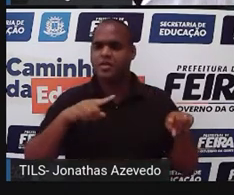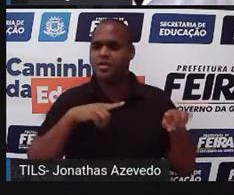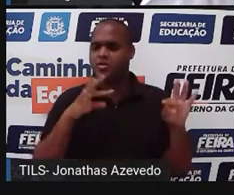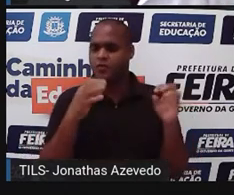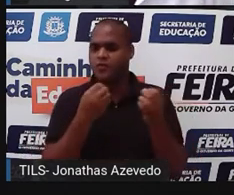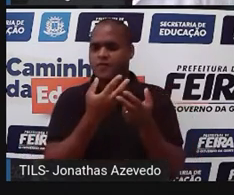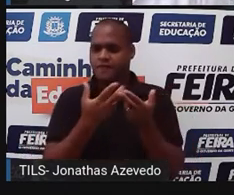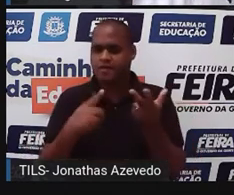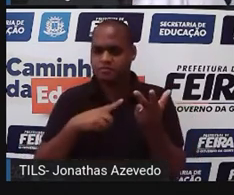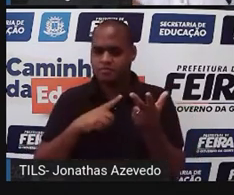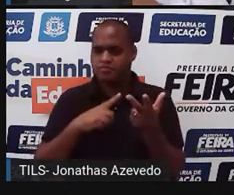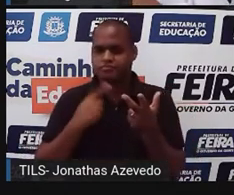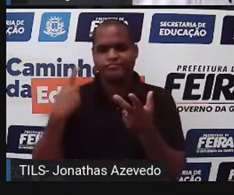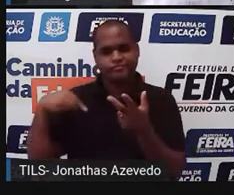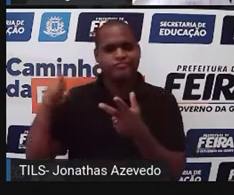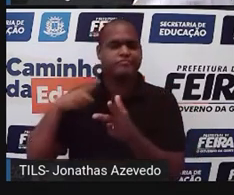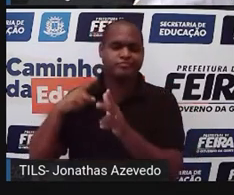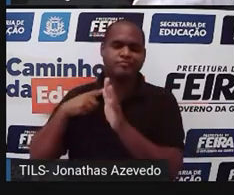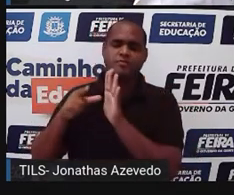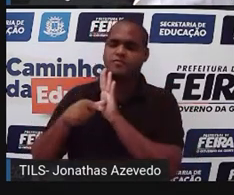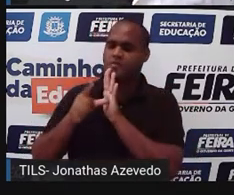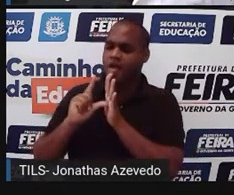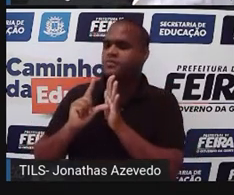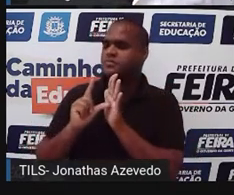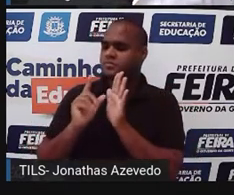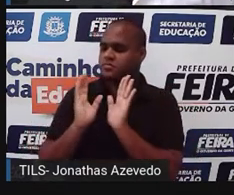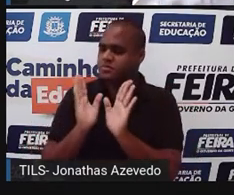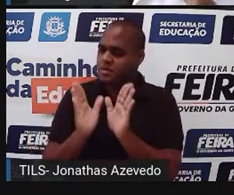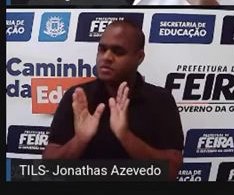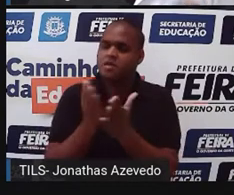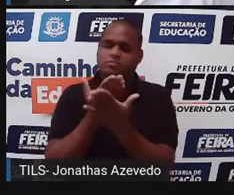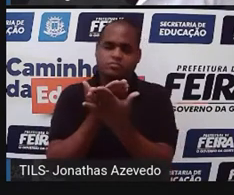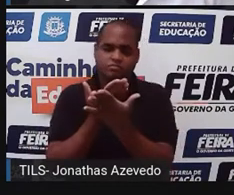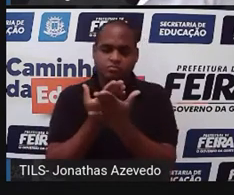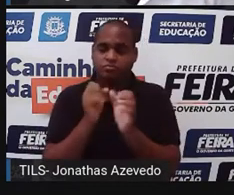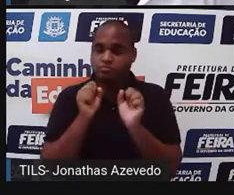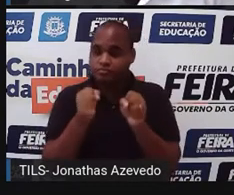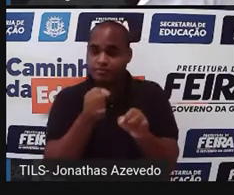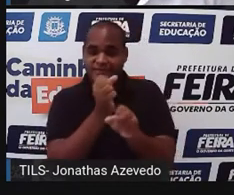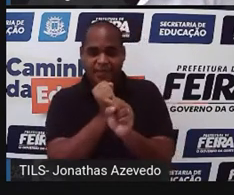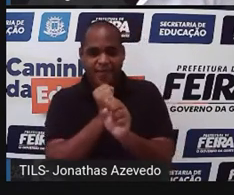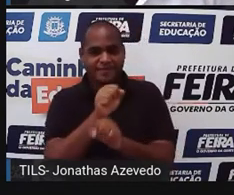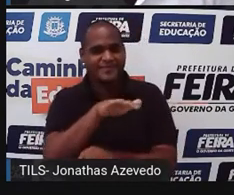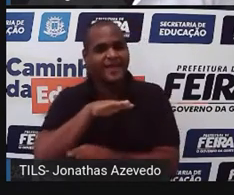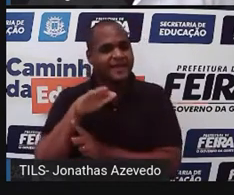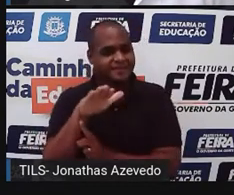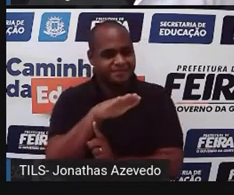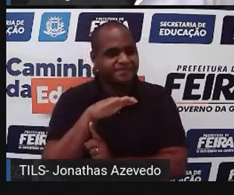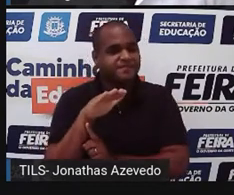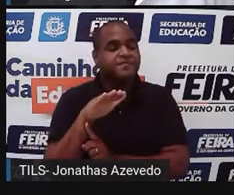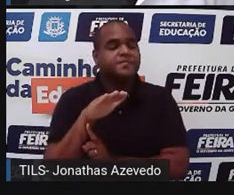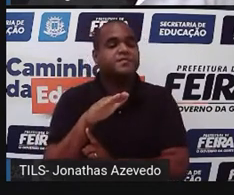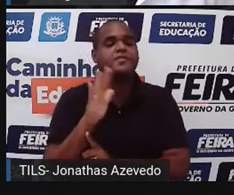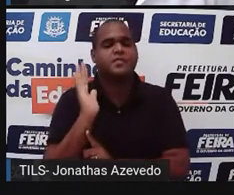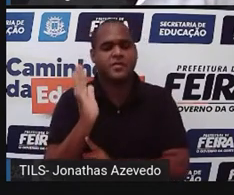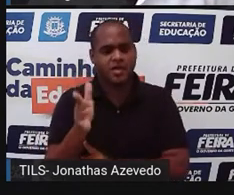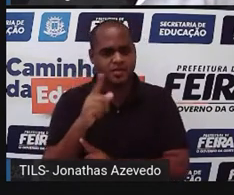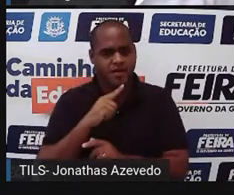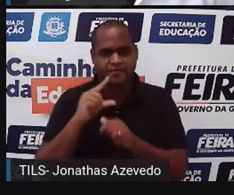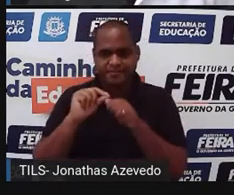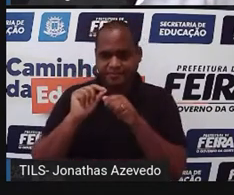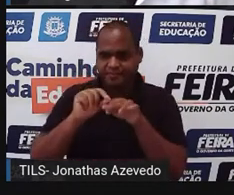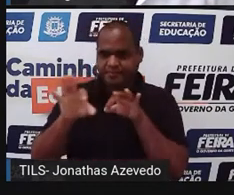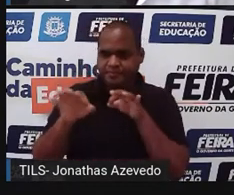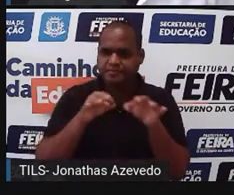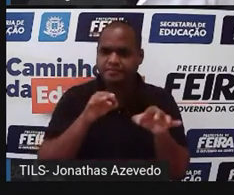nessa série de aulas e a gente veio estudando cálculo de área a gente foi fazendo